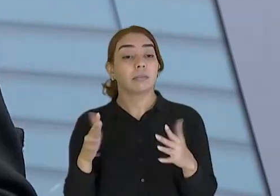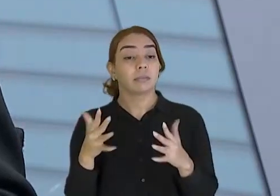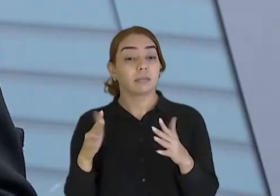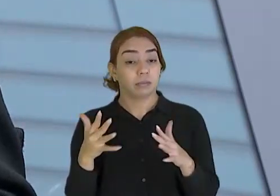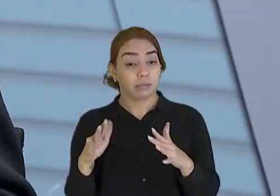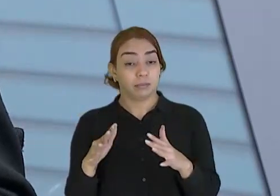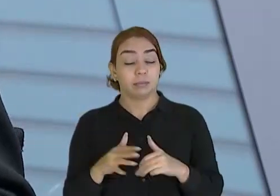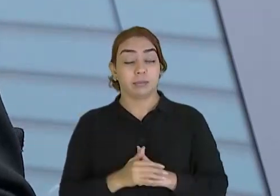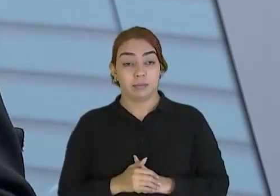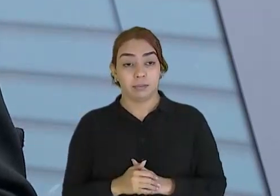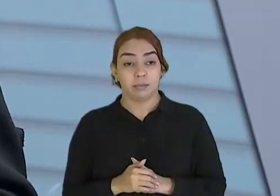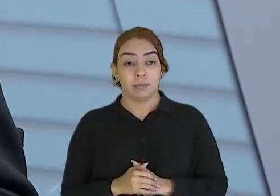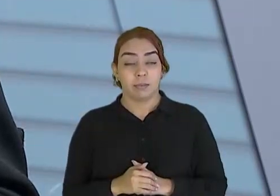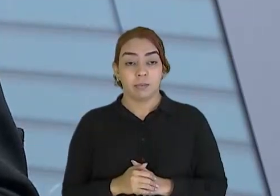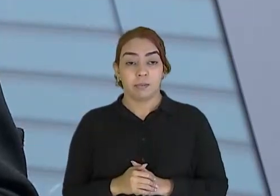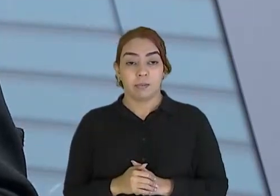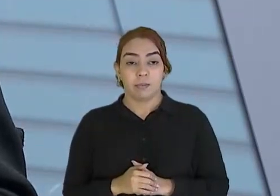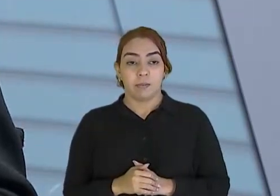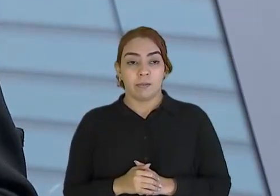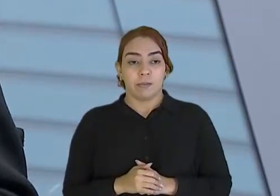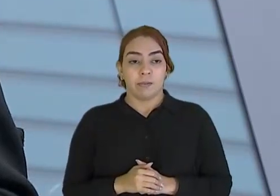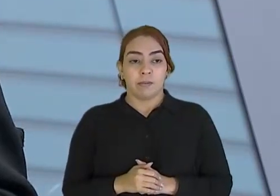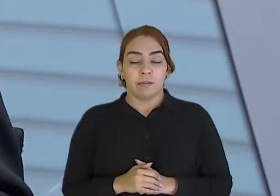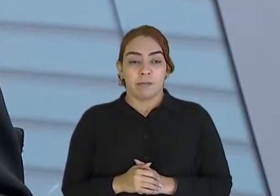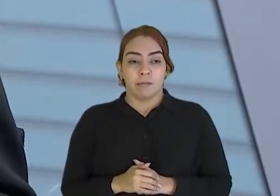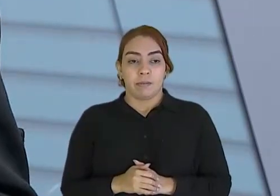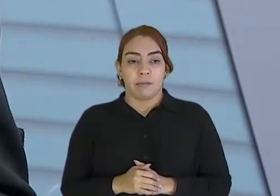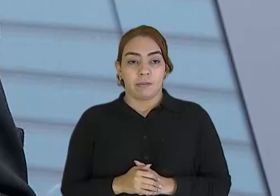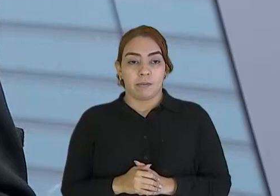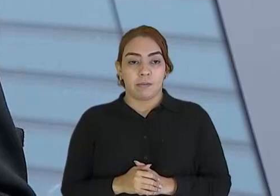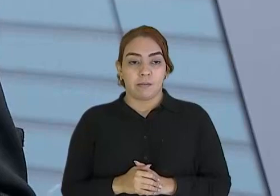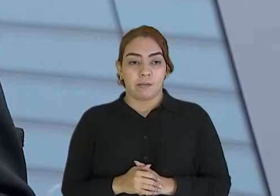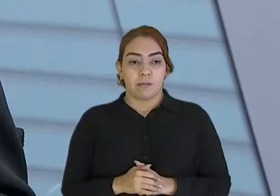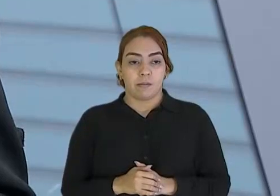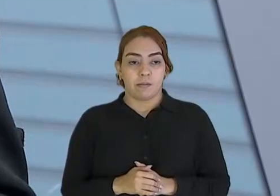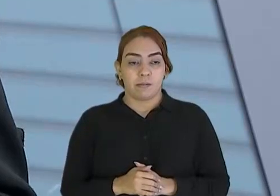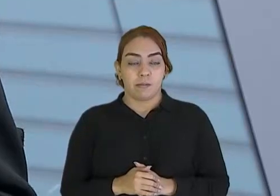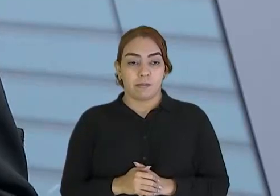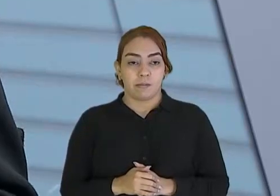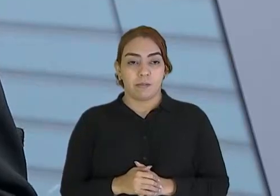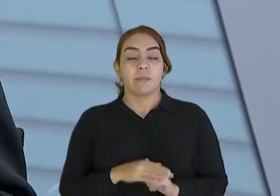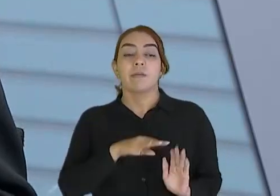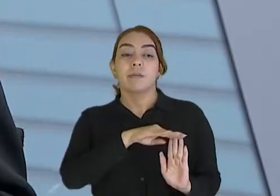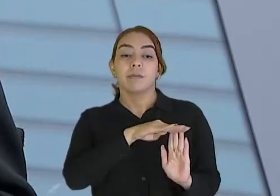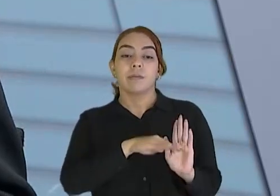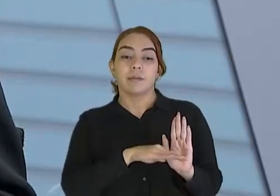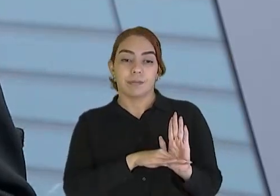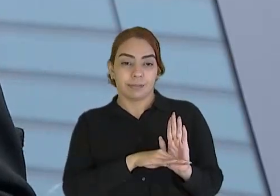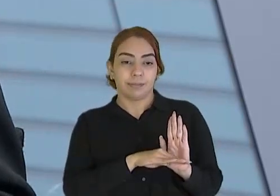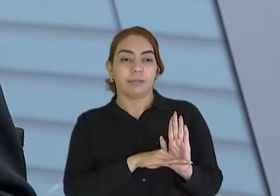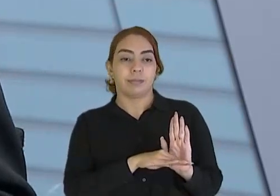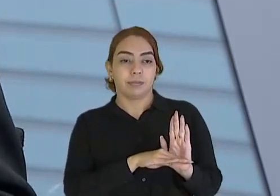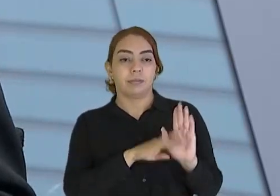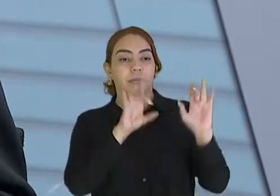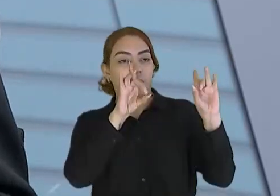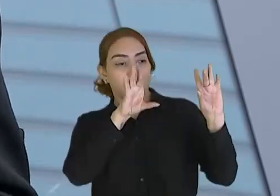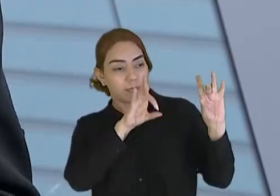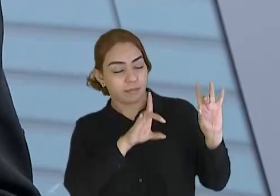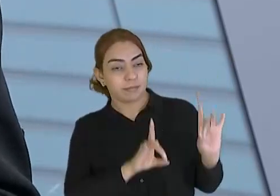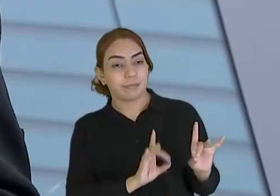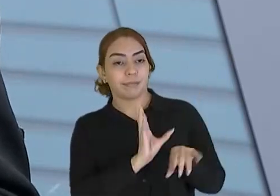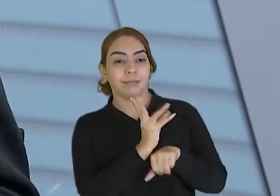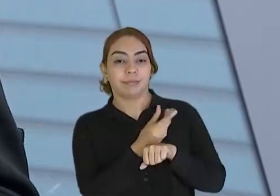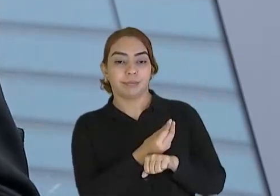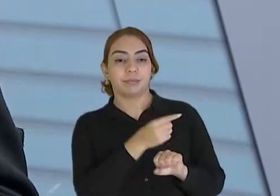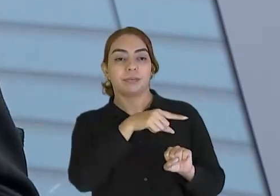da divisão que o senhor chefia pela riqueza da programação. E não é de se estranhar, porque os eventos da